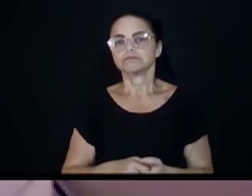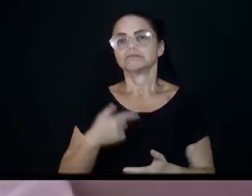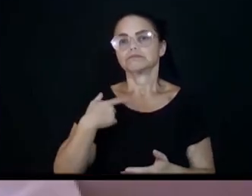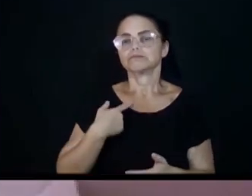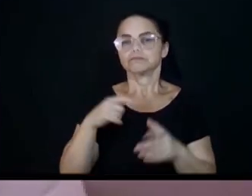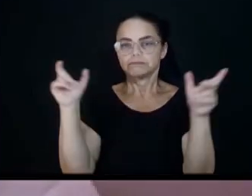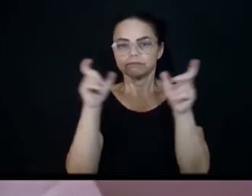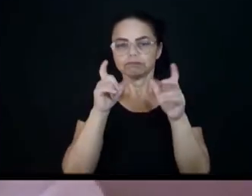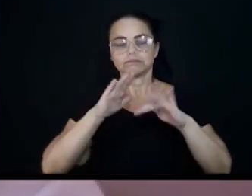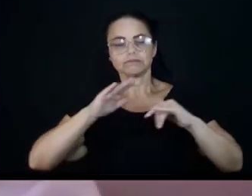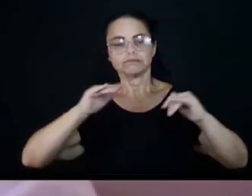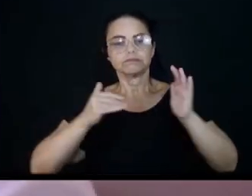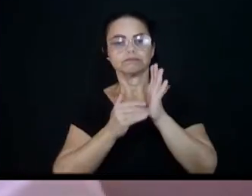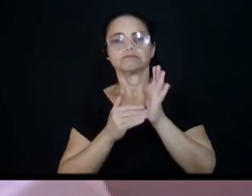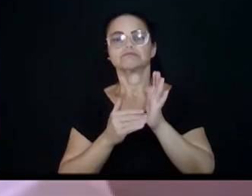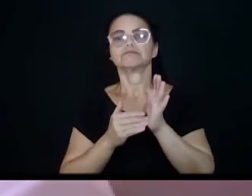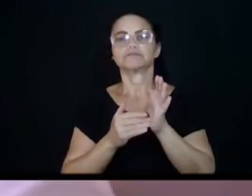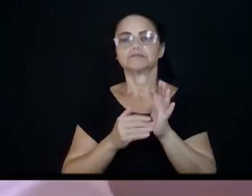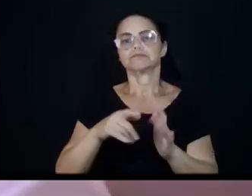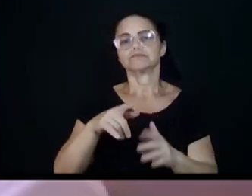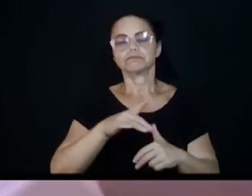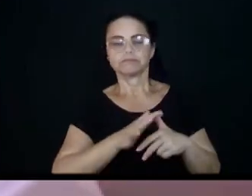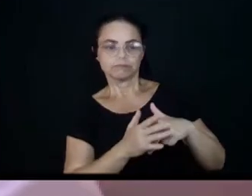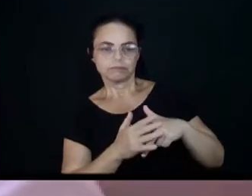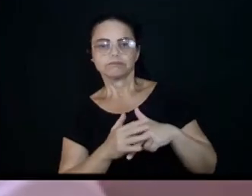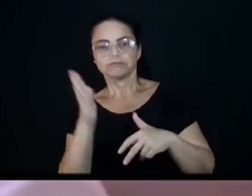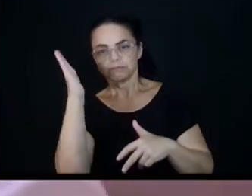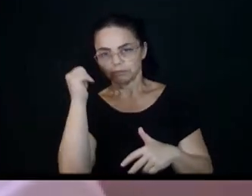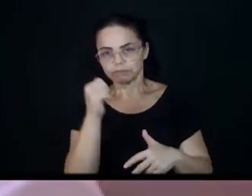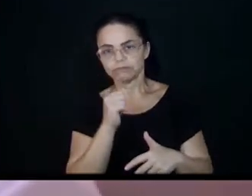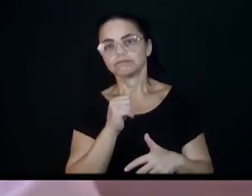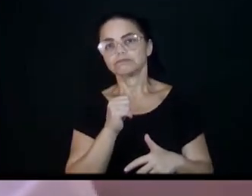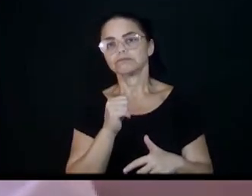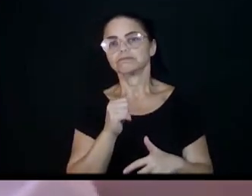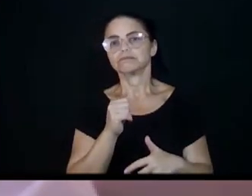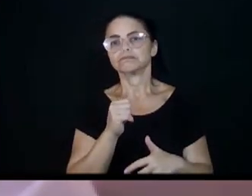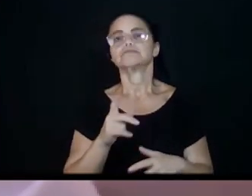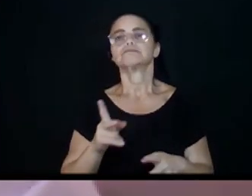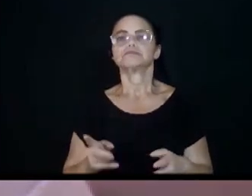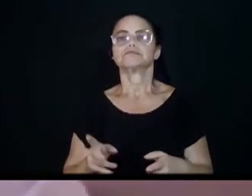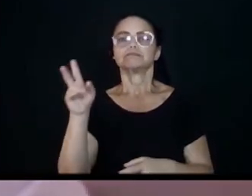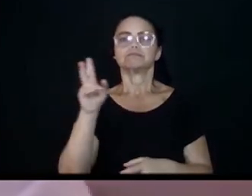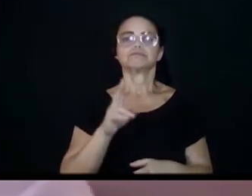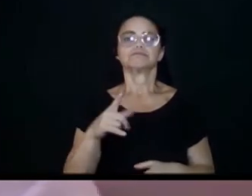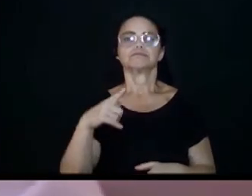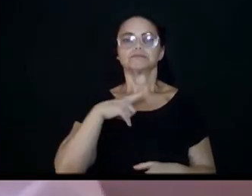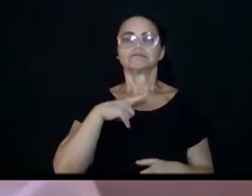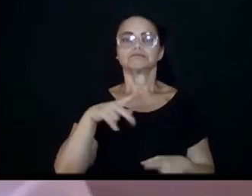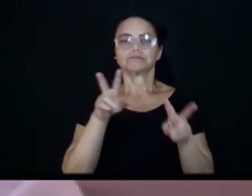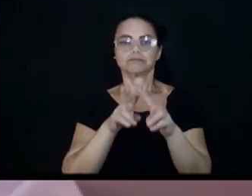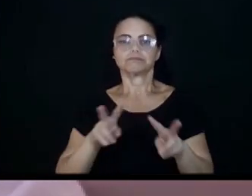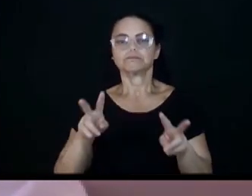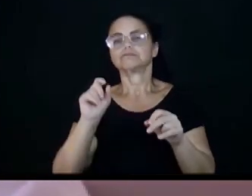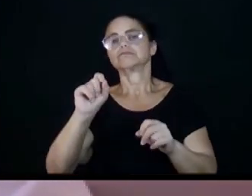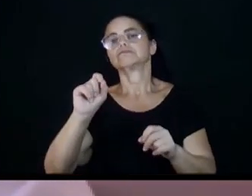e fazer com que esse paciente saia da invisibilidade e entre realmente no quadro real, que é o que a gente sempre disse